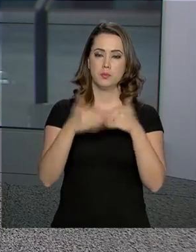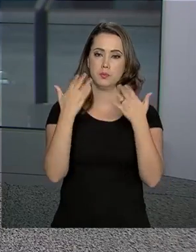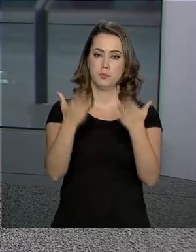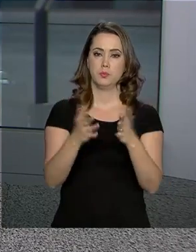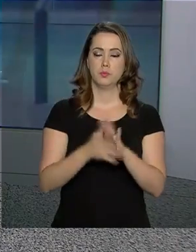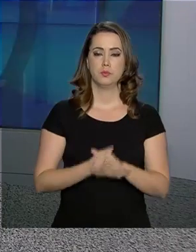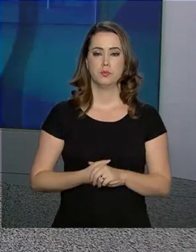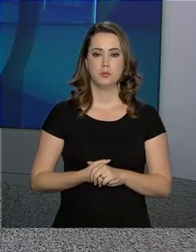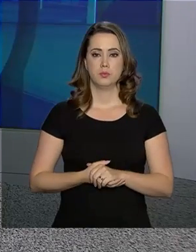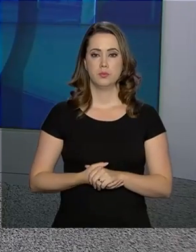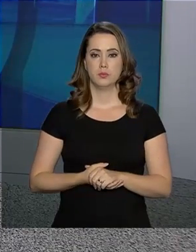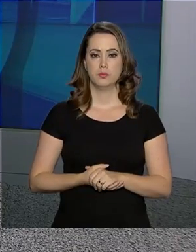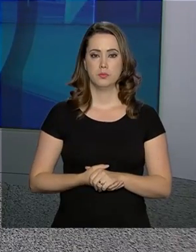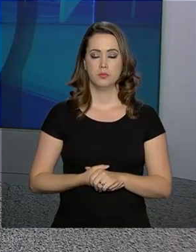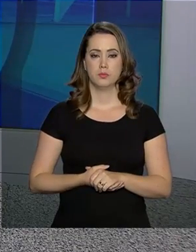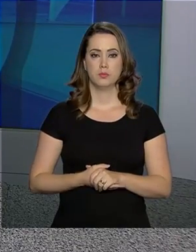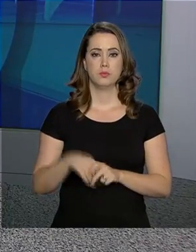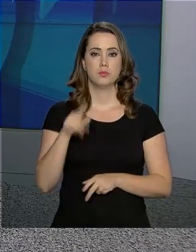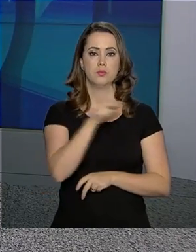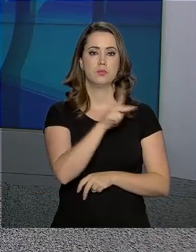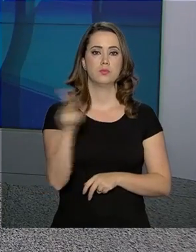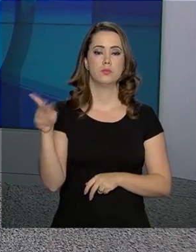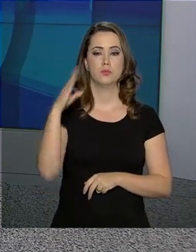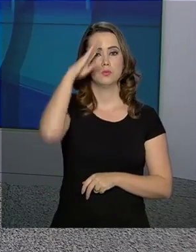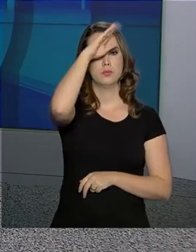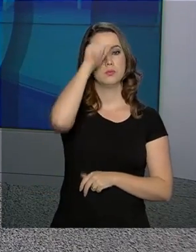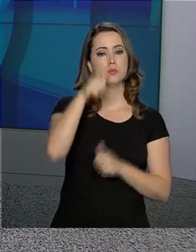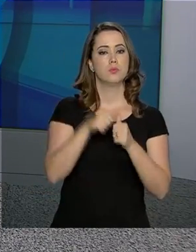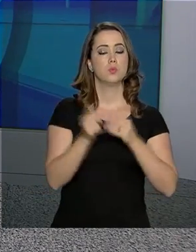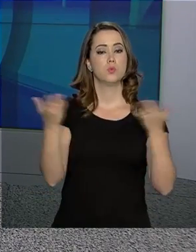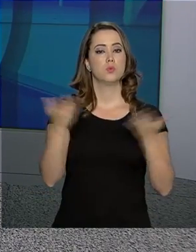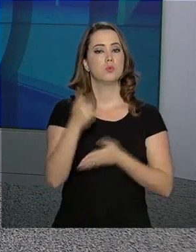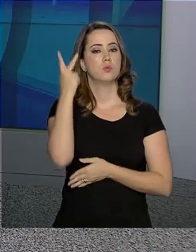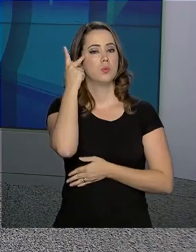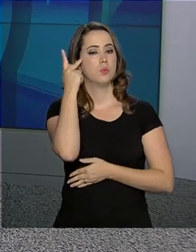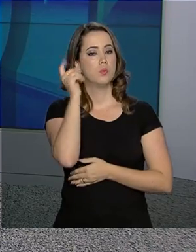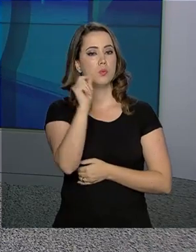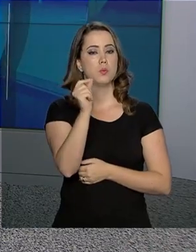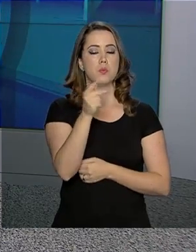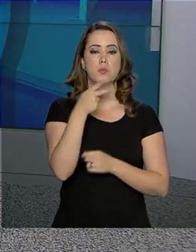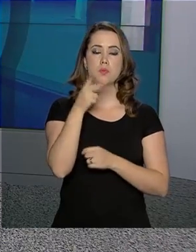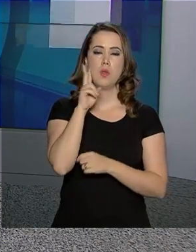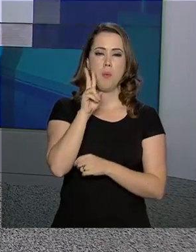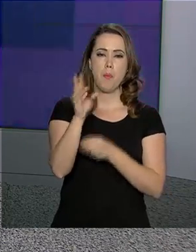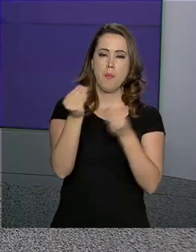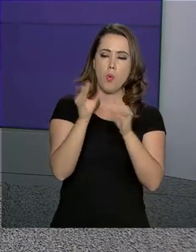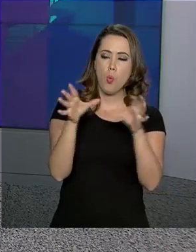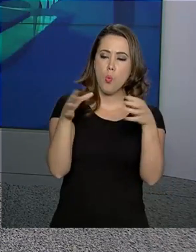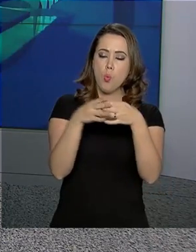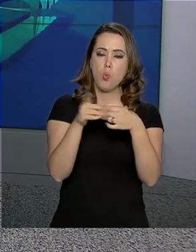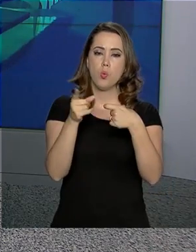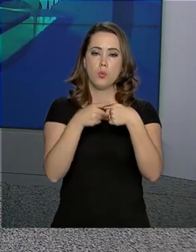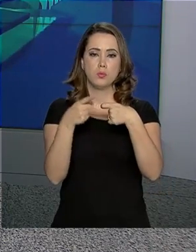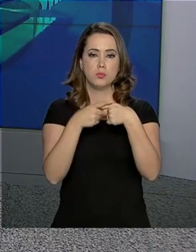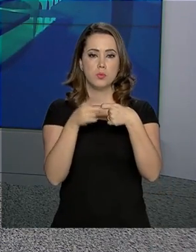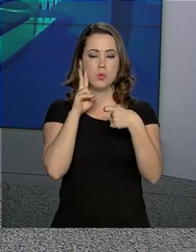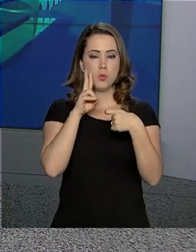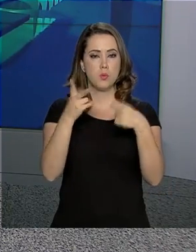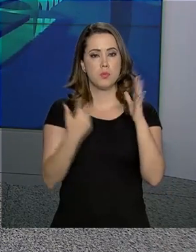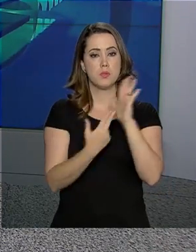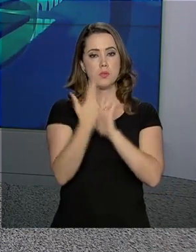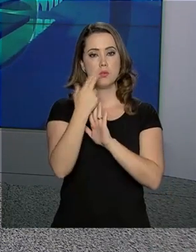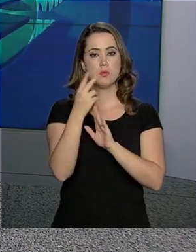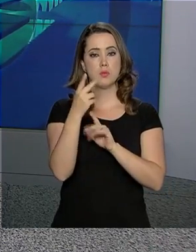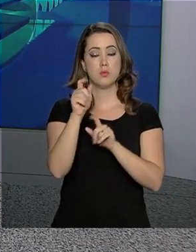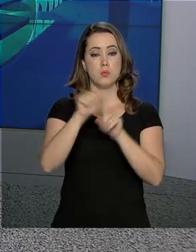você. O presidente Jair Bolsonaro esteve hoje em São Paulo para avaliação com a equipe que fez a